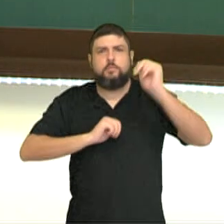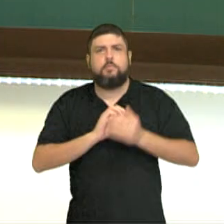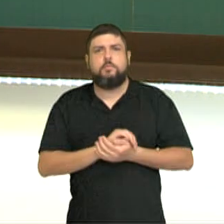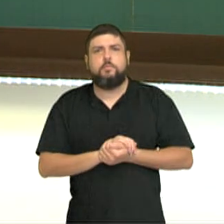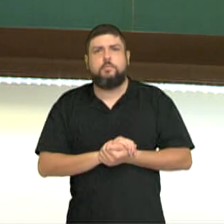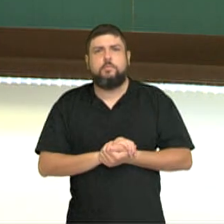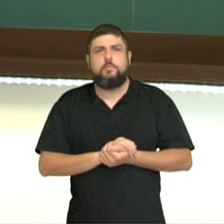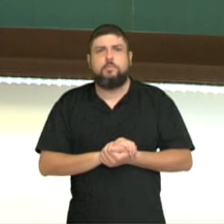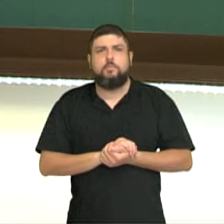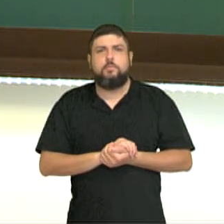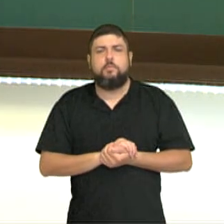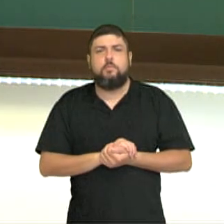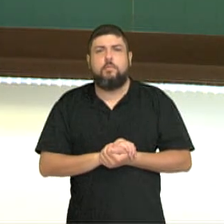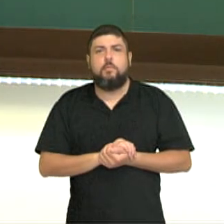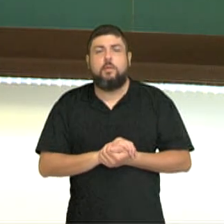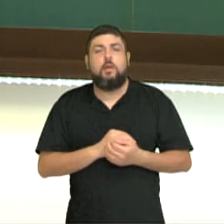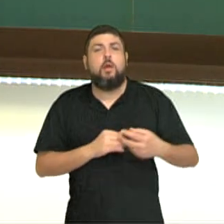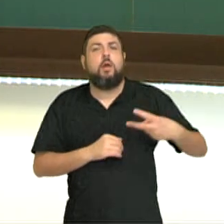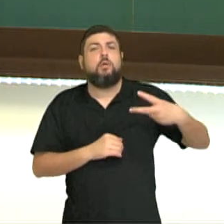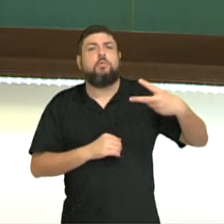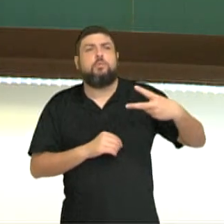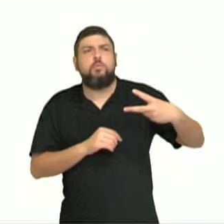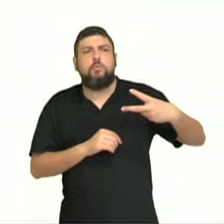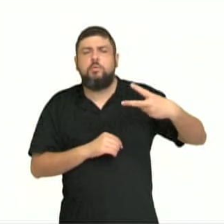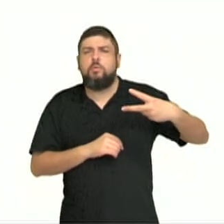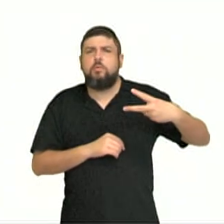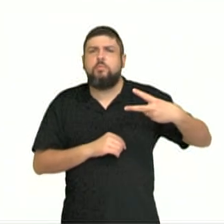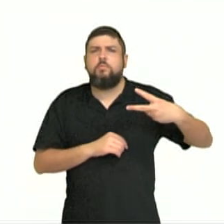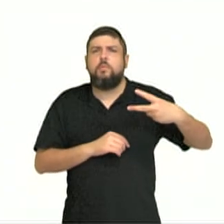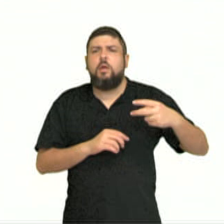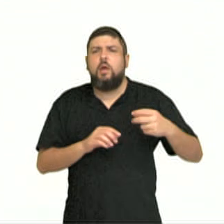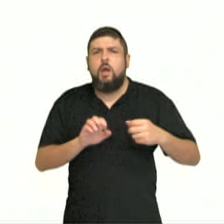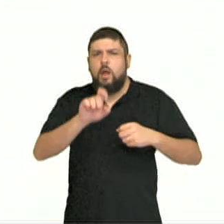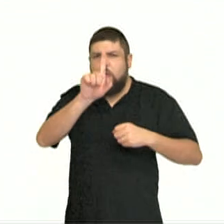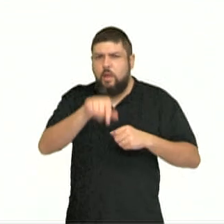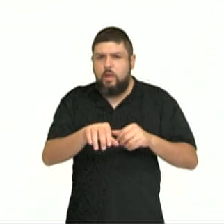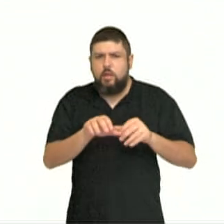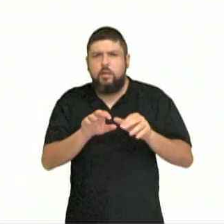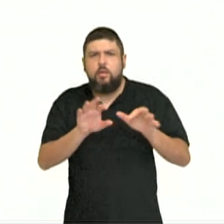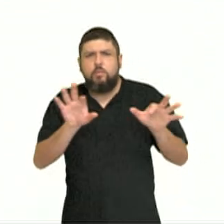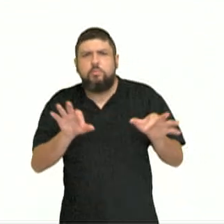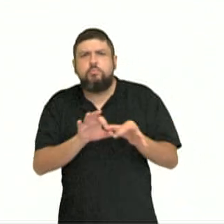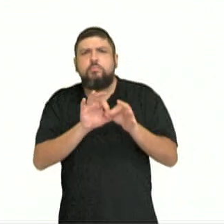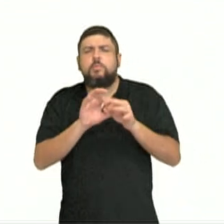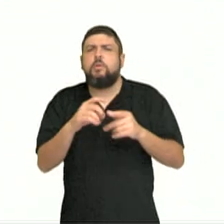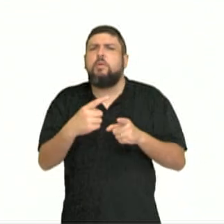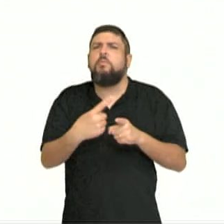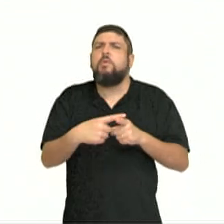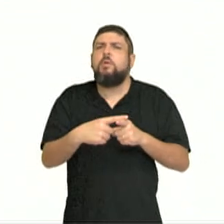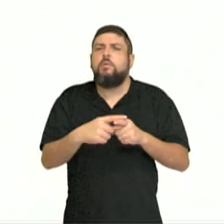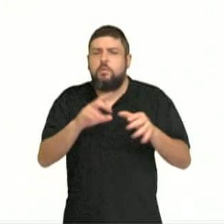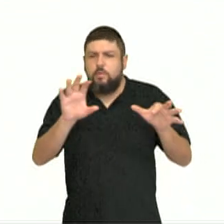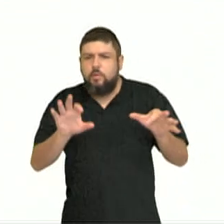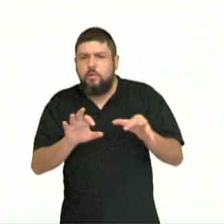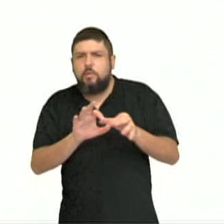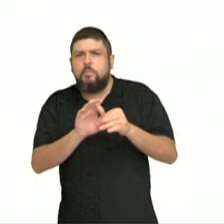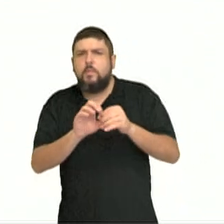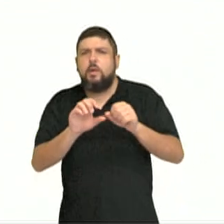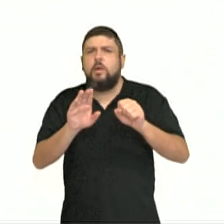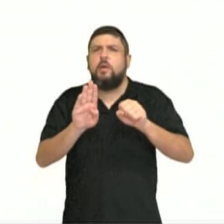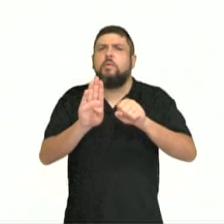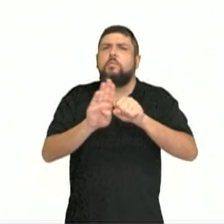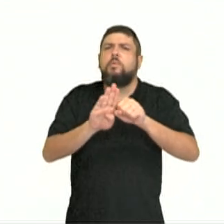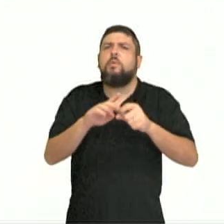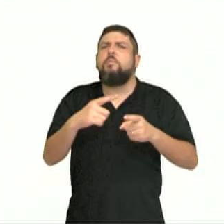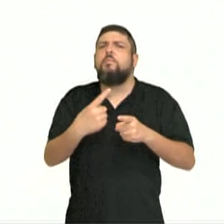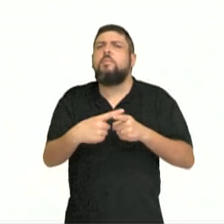ó. 2 é a oração subordinada por quê? É subordinada substantiva por quê? E é subordinada